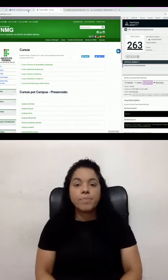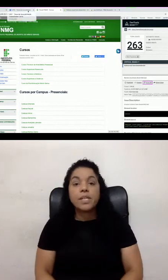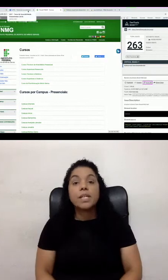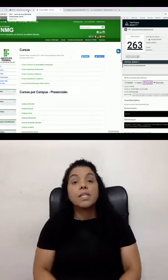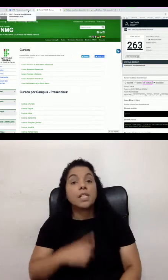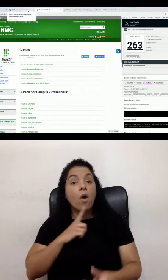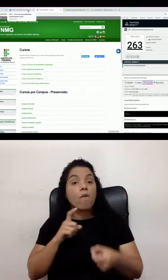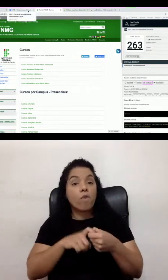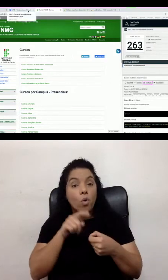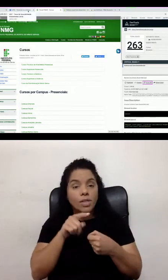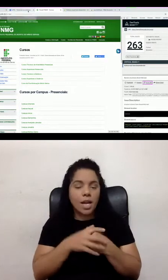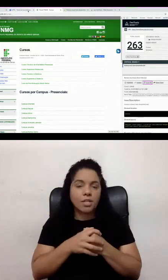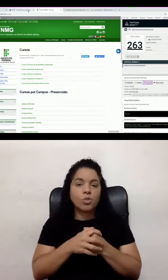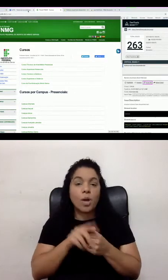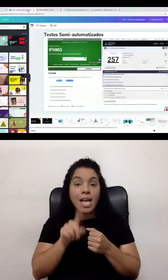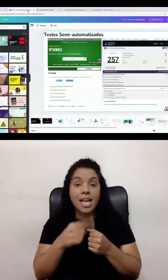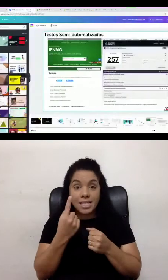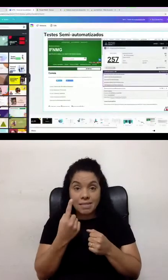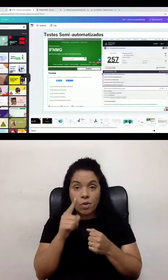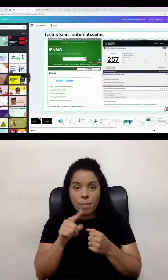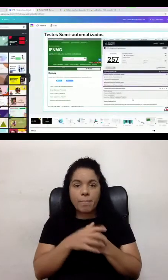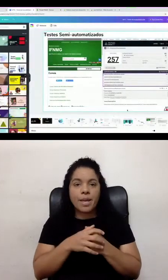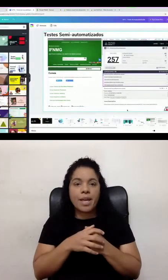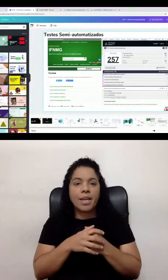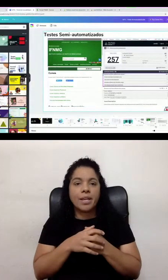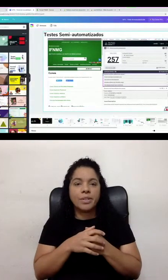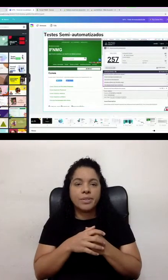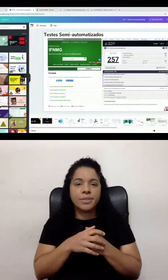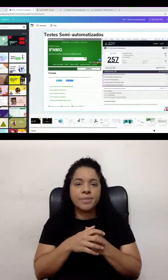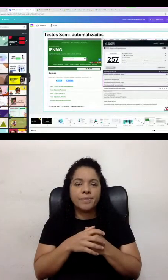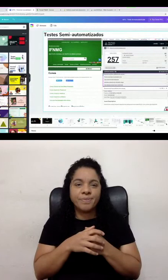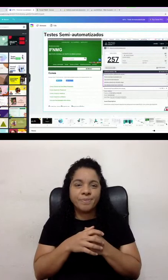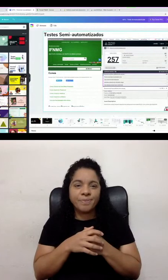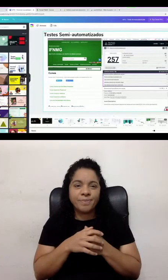voltando aqui, esse foi o nosso primeiro